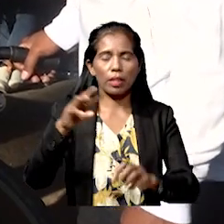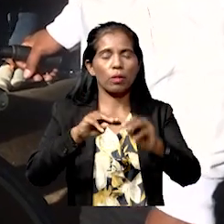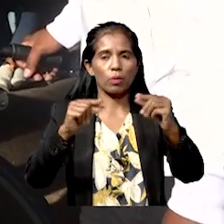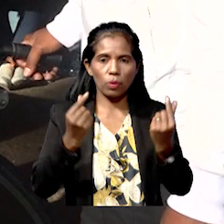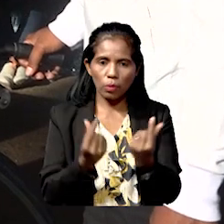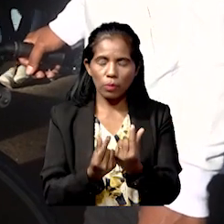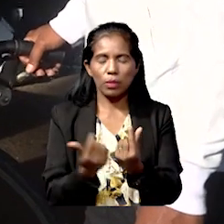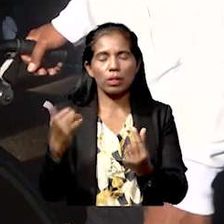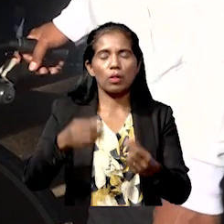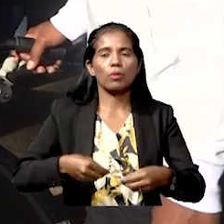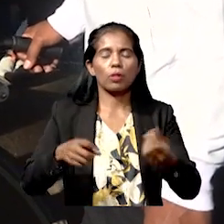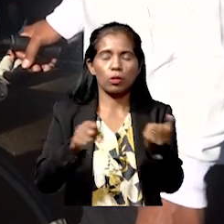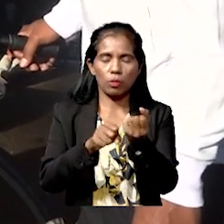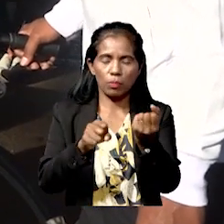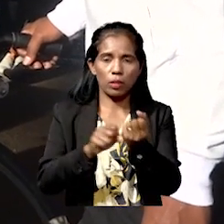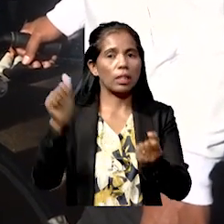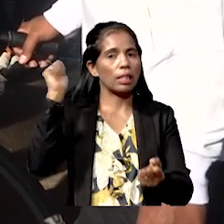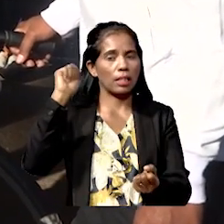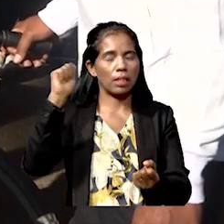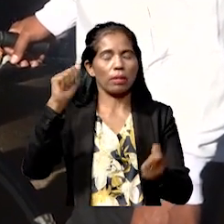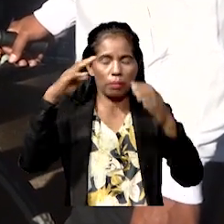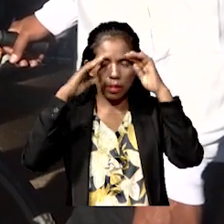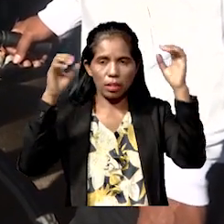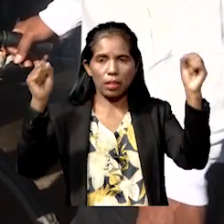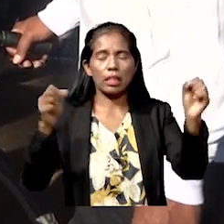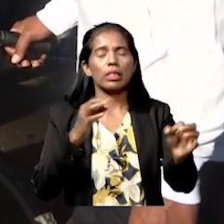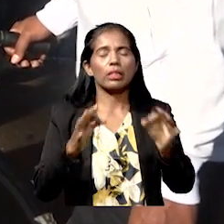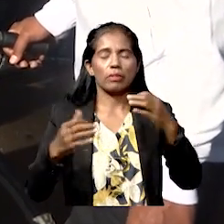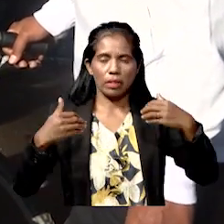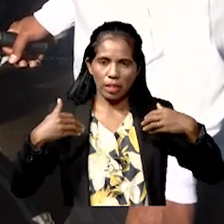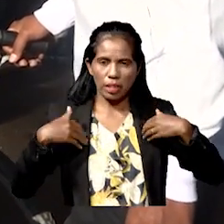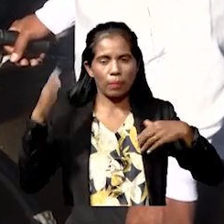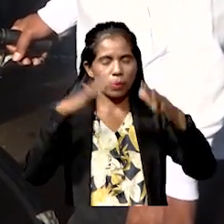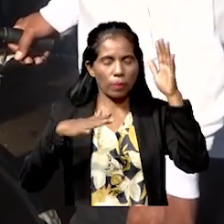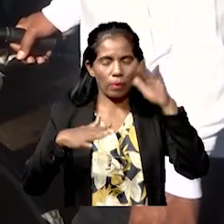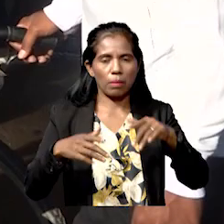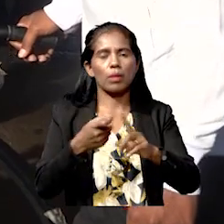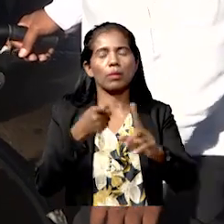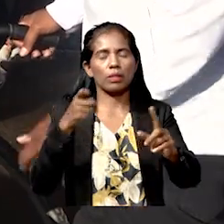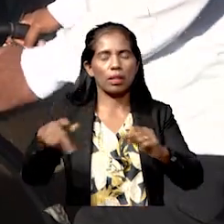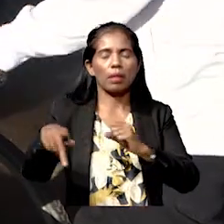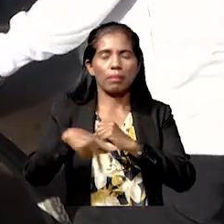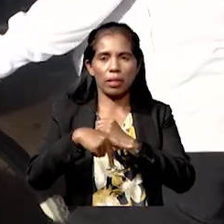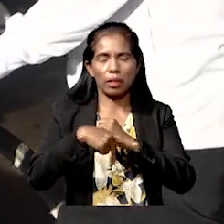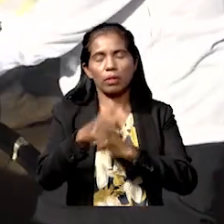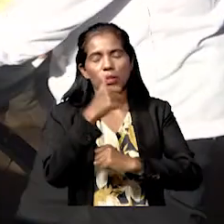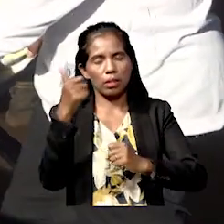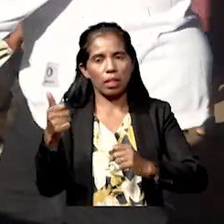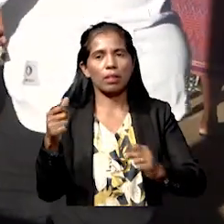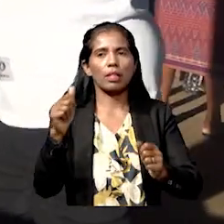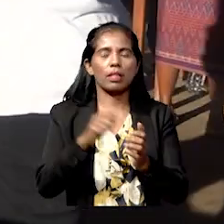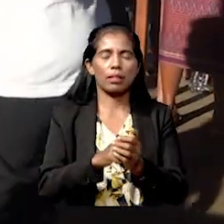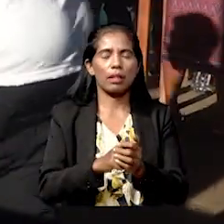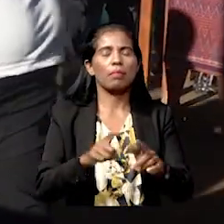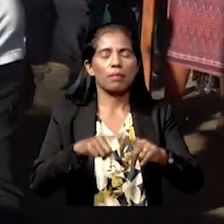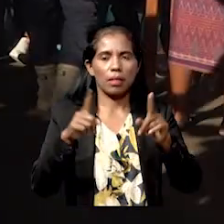Sira Nebe foi na apoio da candidatura, mas que reação provocação do militante partido Balung Nian durante a campanha, mas